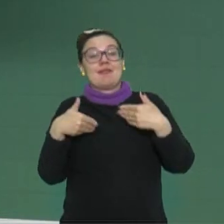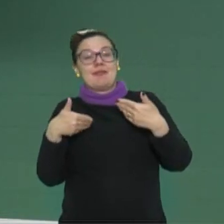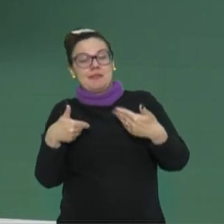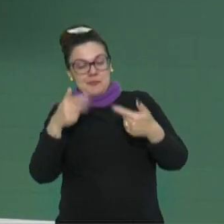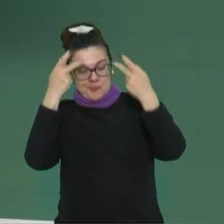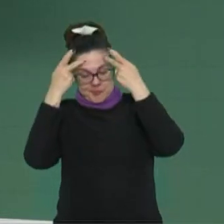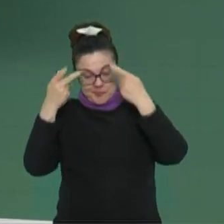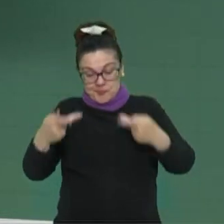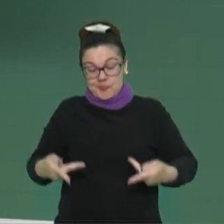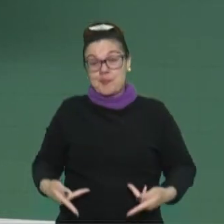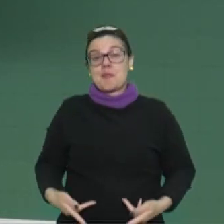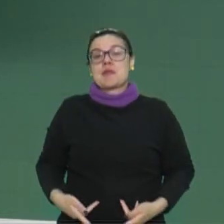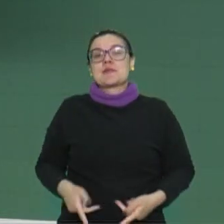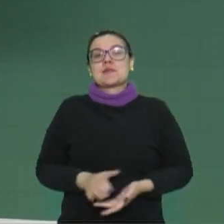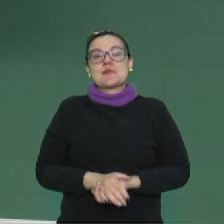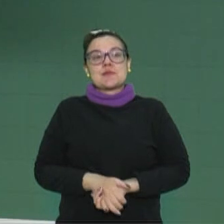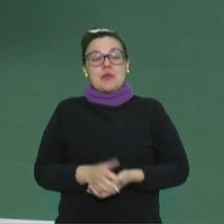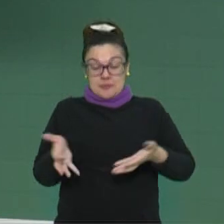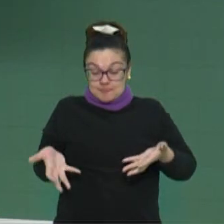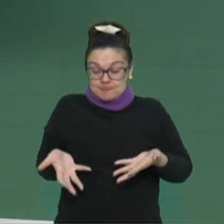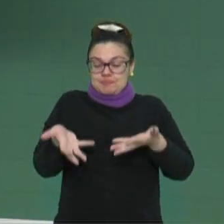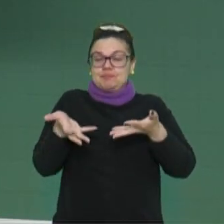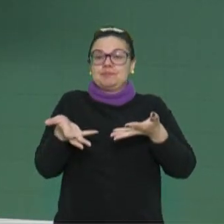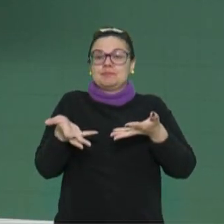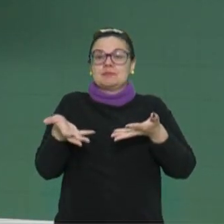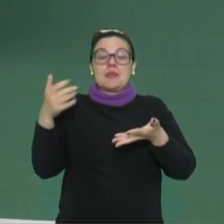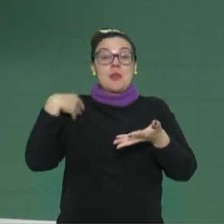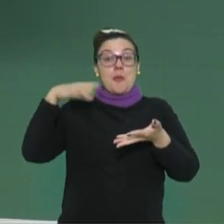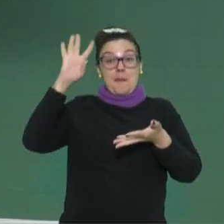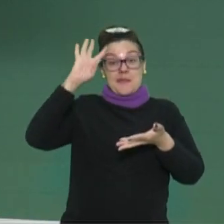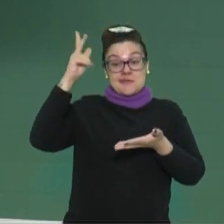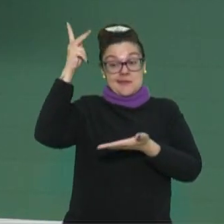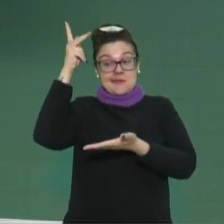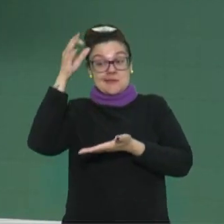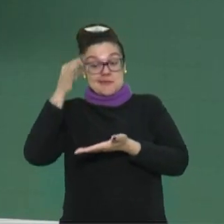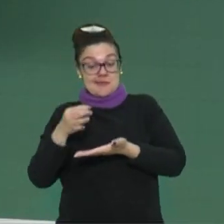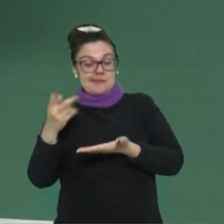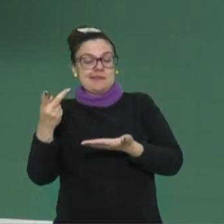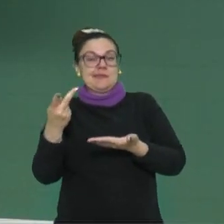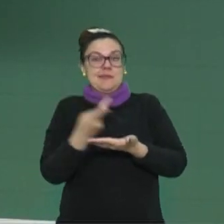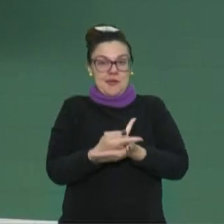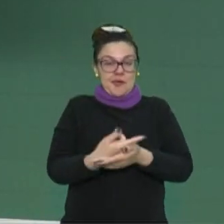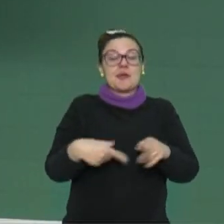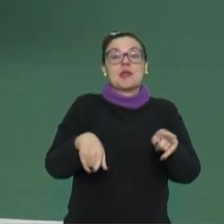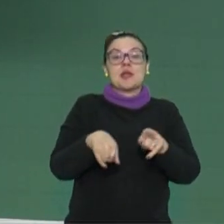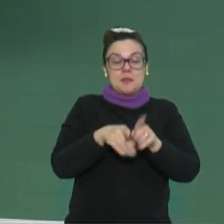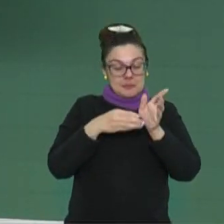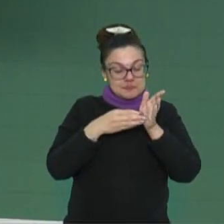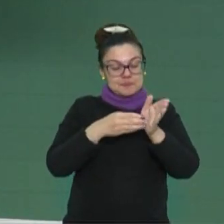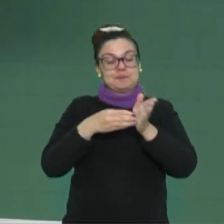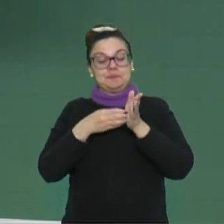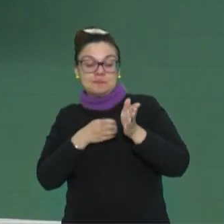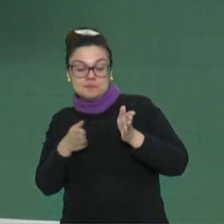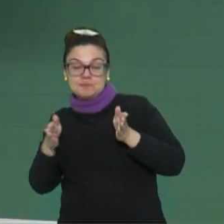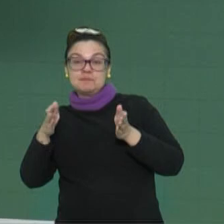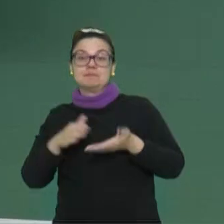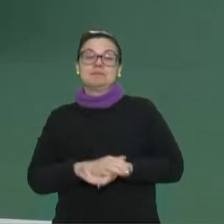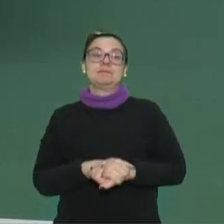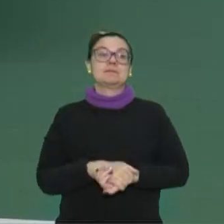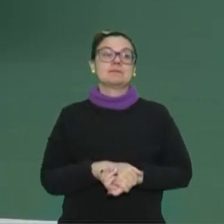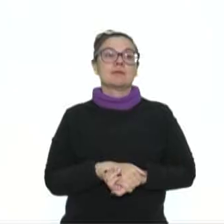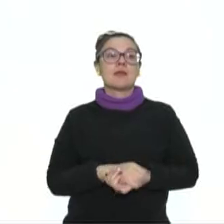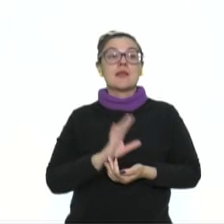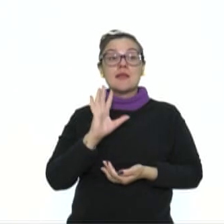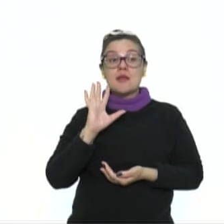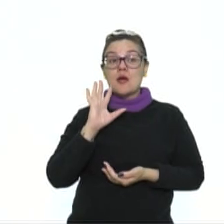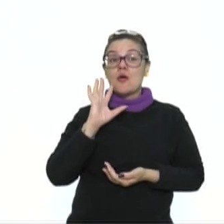ser humano, que o impulsiona a pensar o certo e o errado e, principalmente, a agir conforme o certo e o errado. A